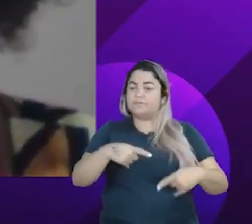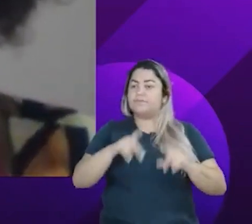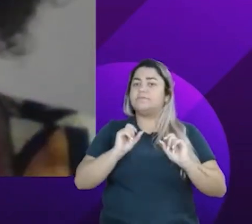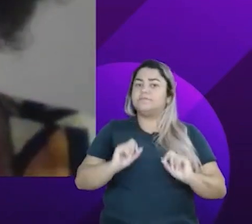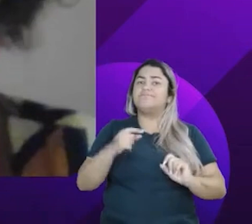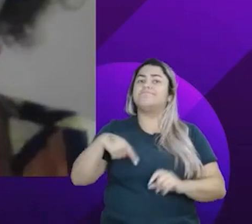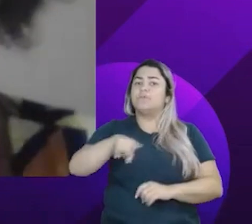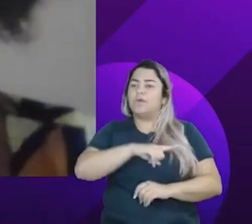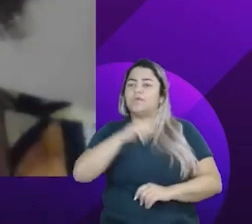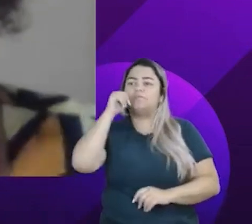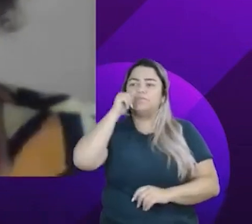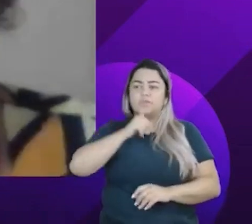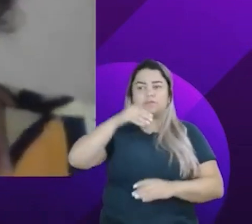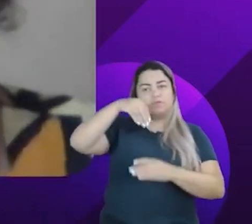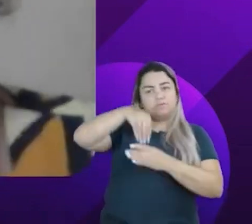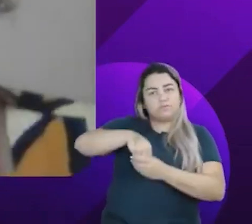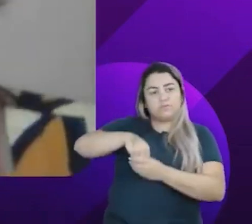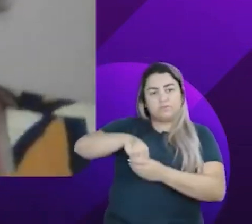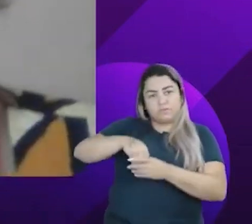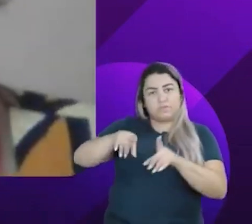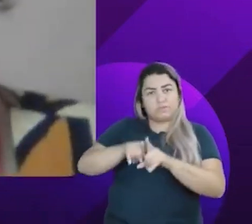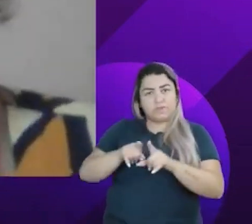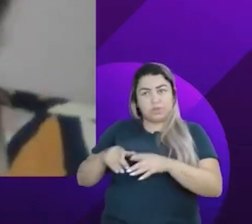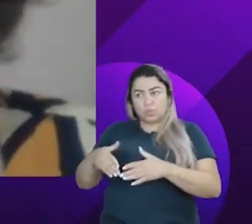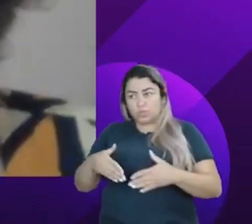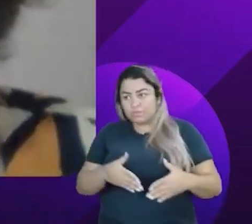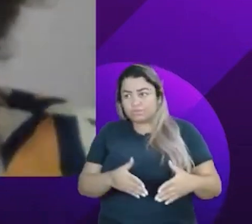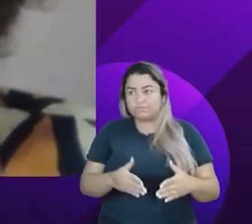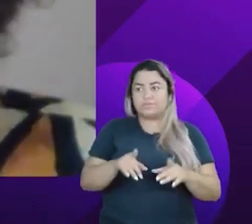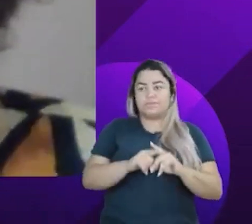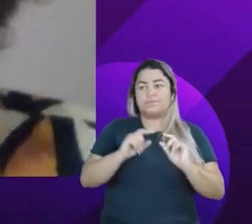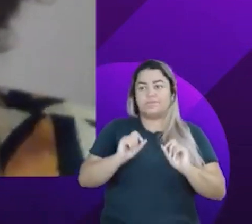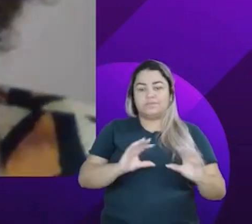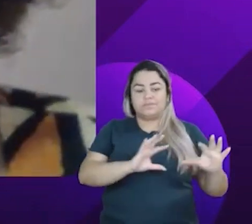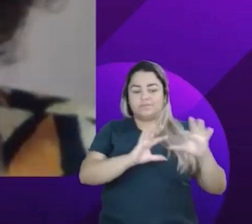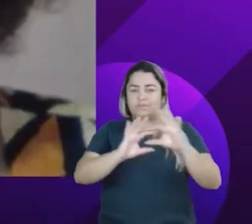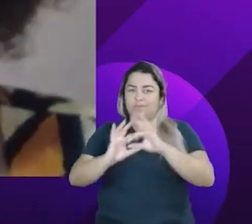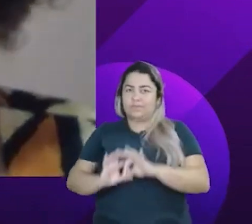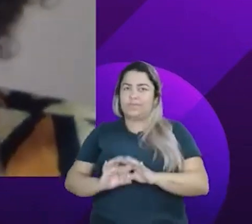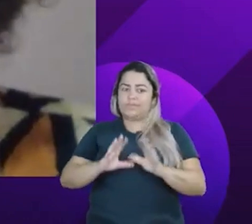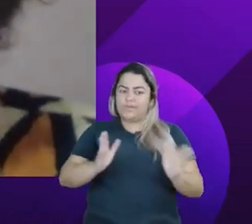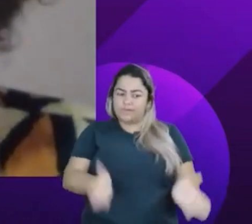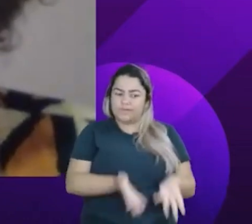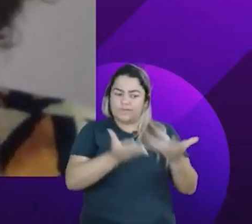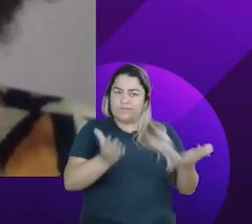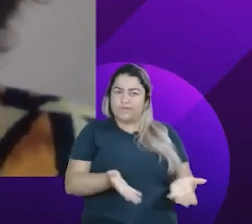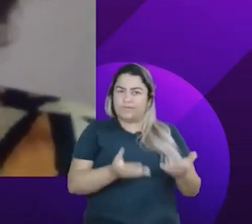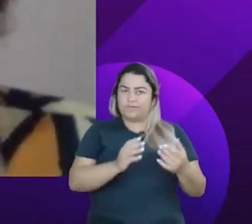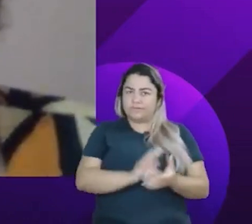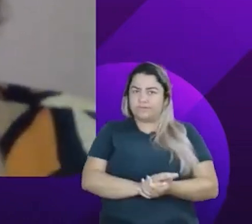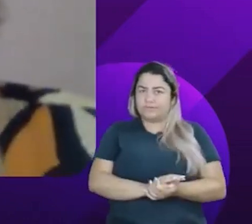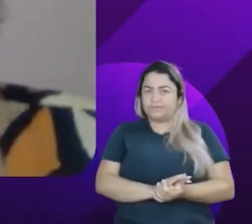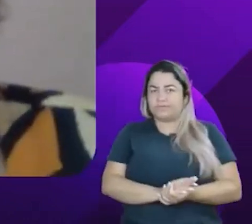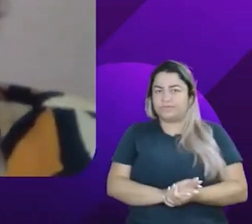dentro, nós dando todos os passos para esse entrelaçamento se fortalecer cada vez mais,